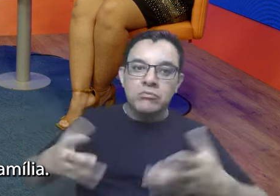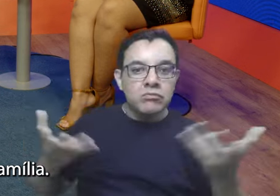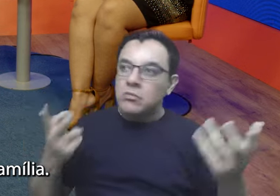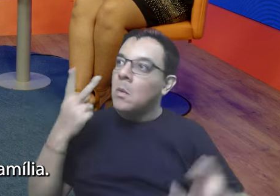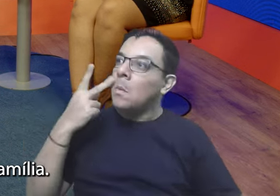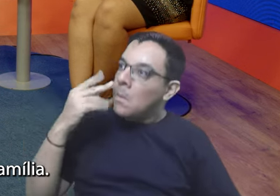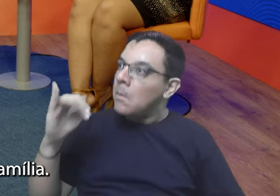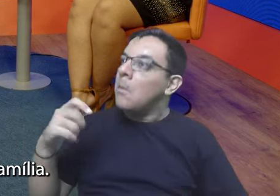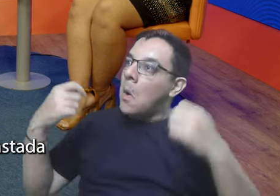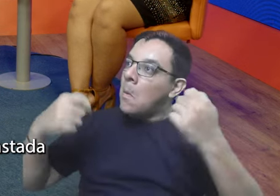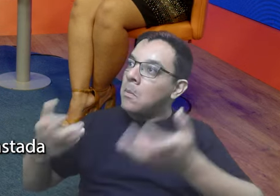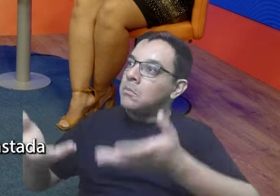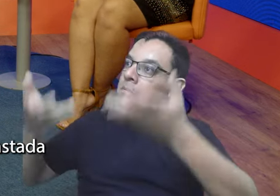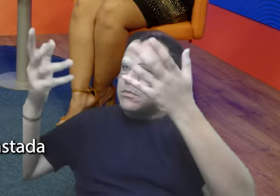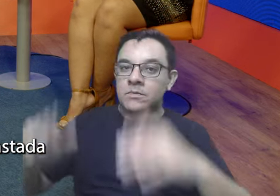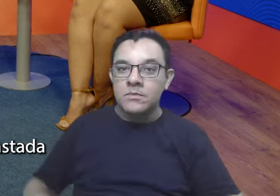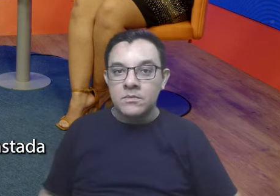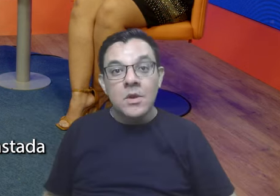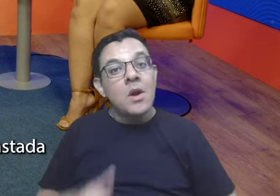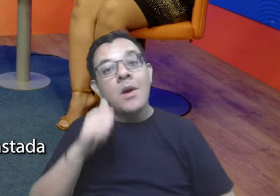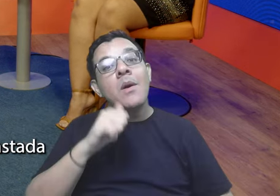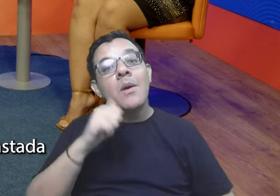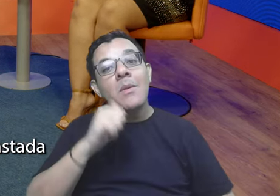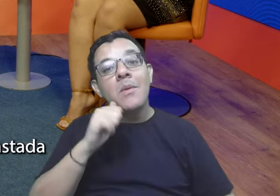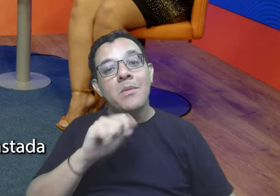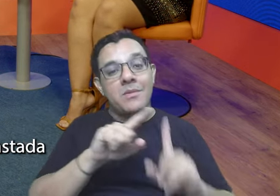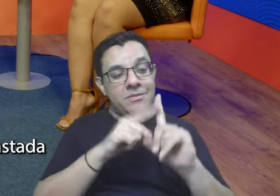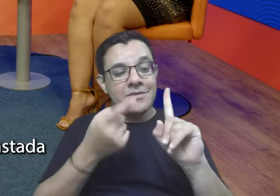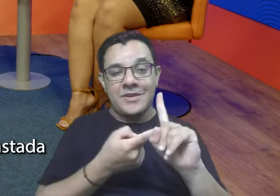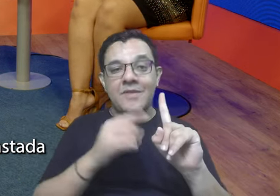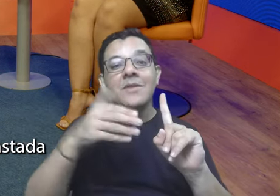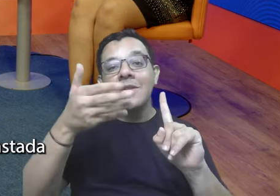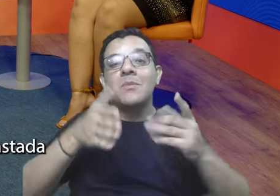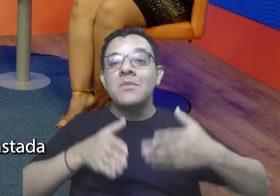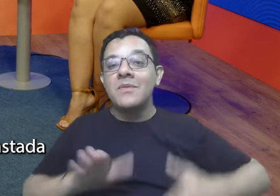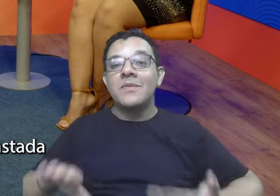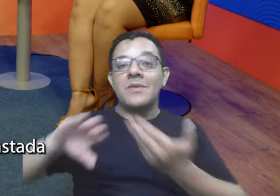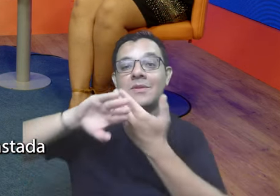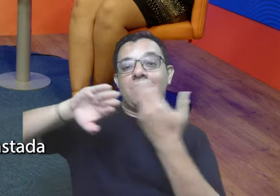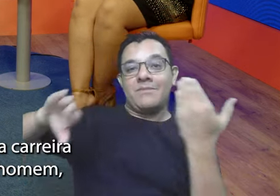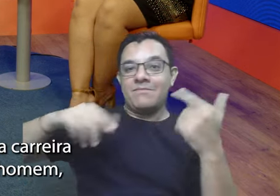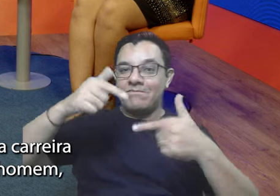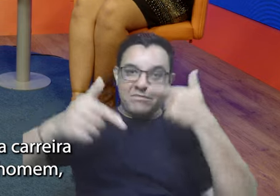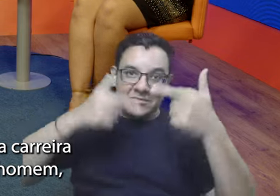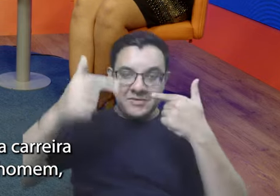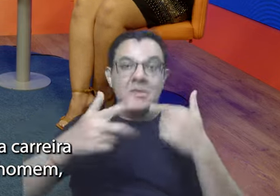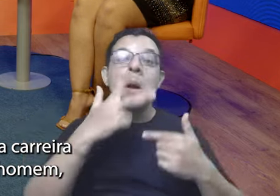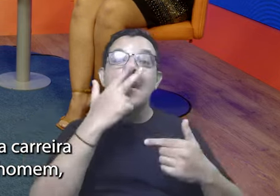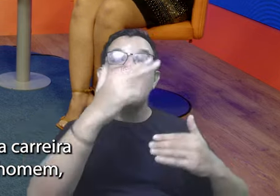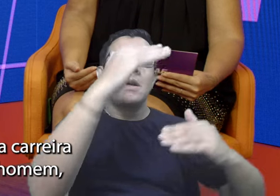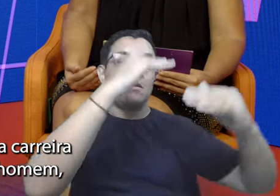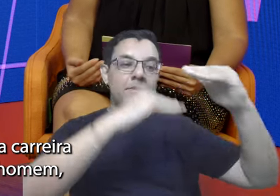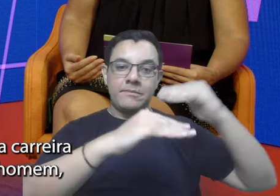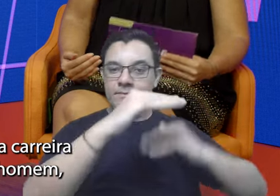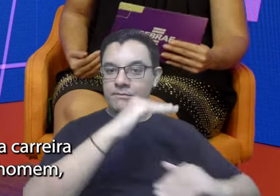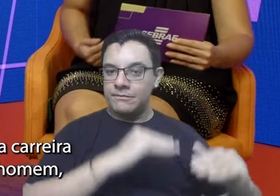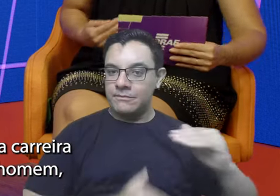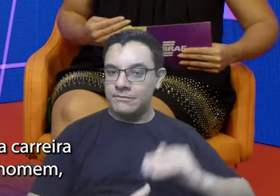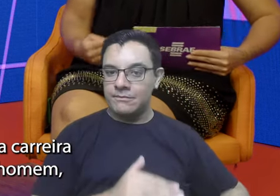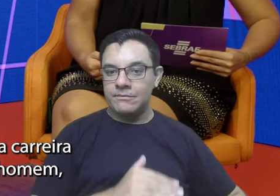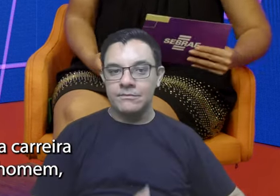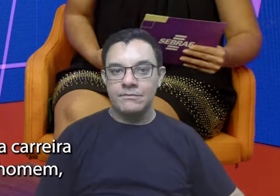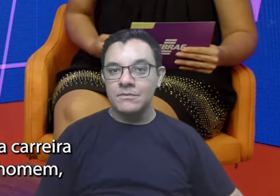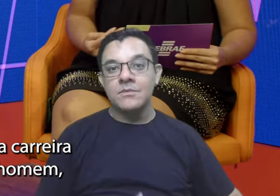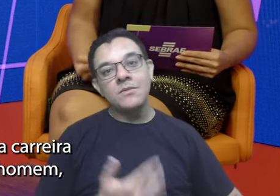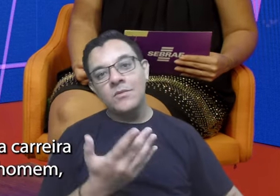ele é um pai de família enquanto a mulher ela tá afastada e ela acaba regredindo ou então não prog indo mais na carreira com